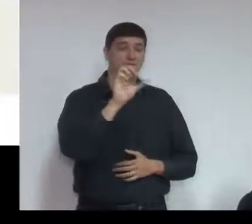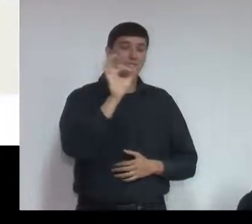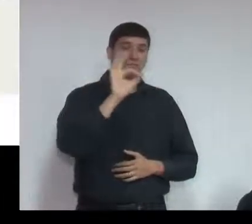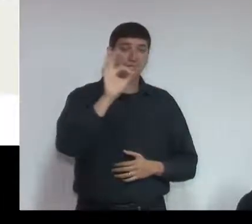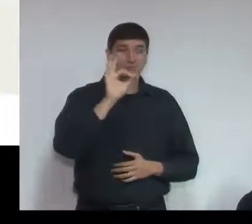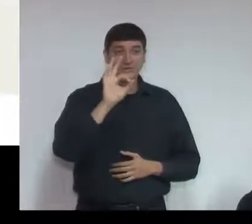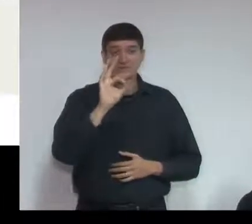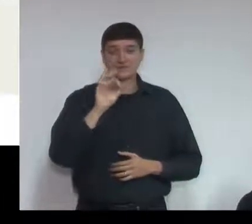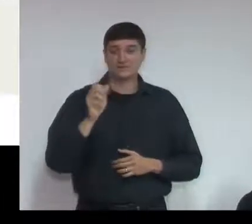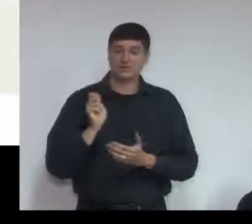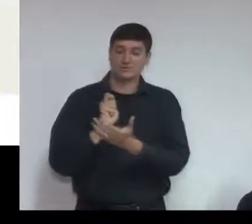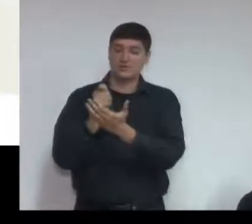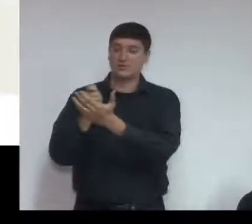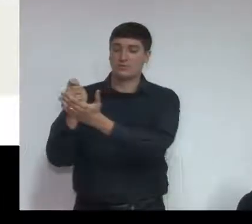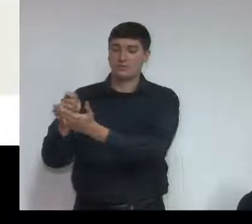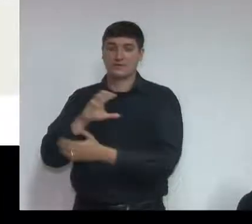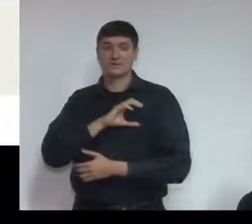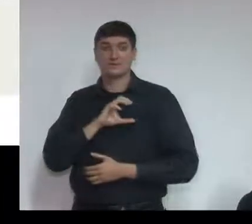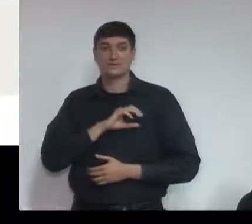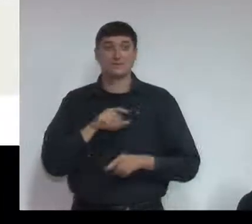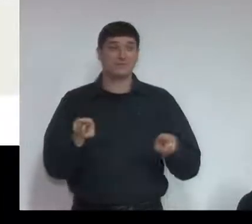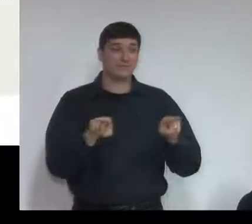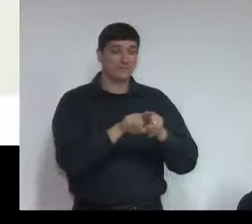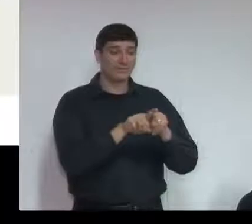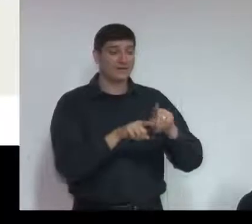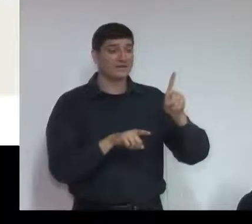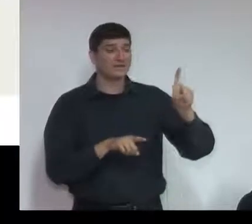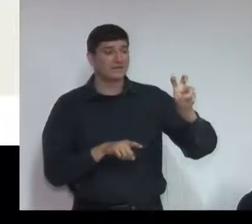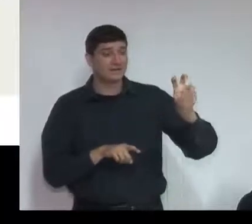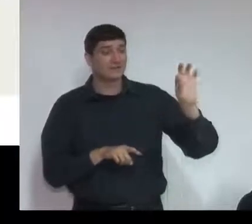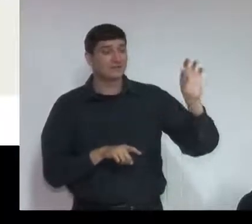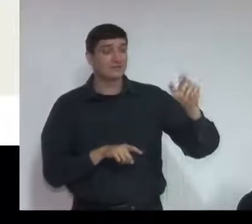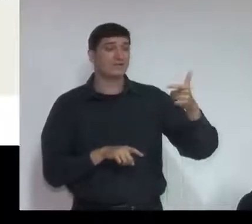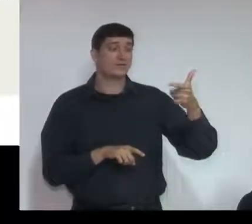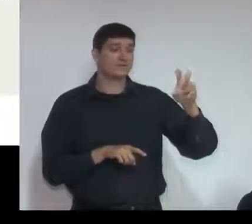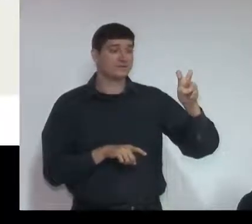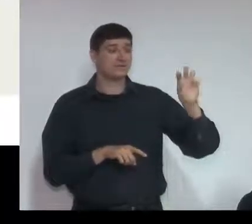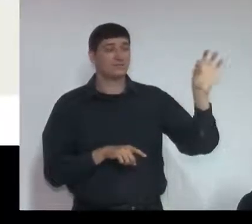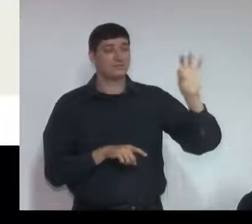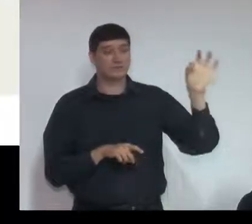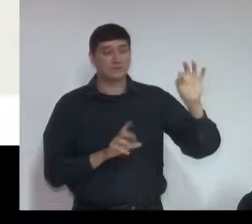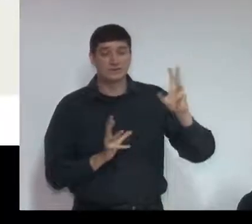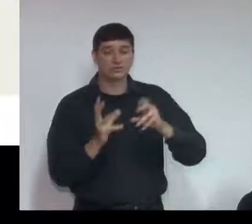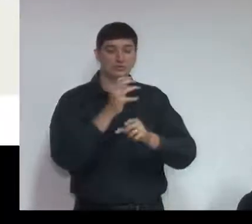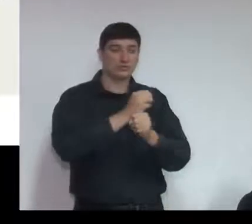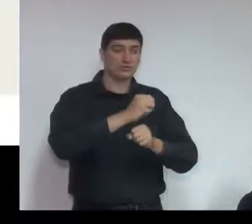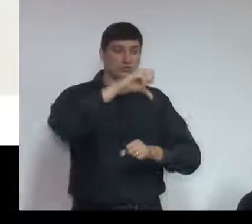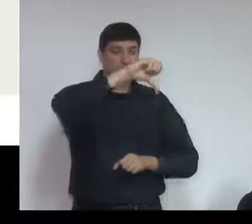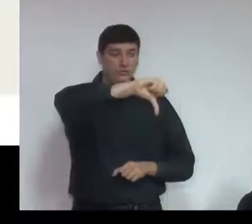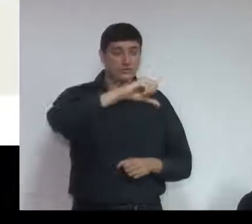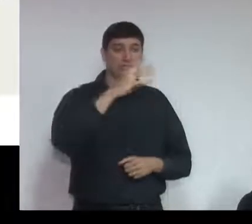mais 25%, mais 15%, 94% da arrecadação, cerca